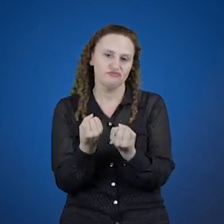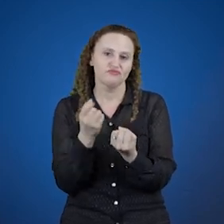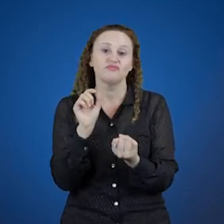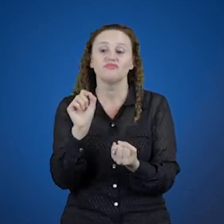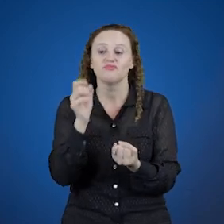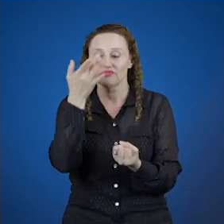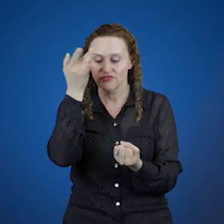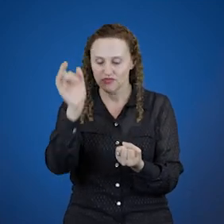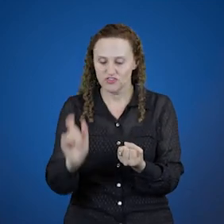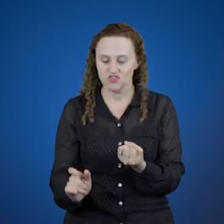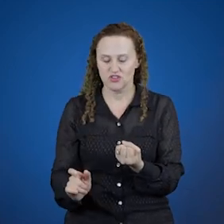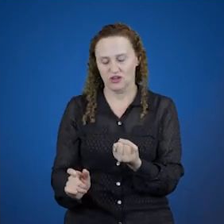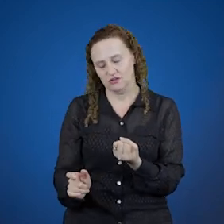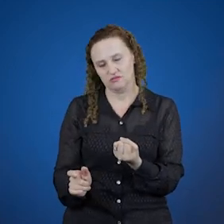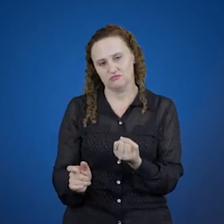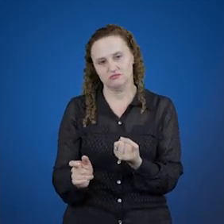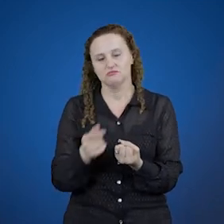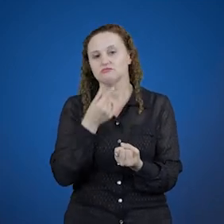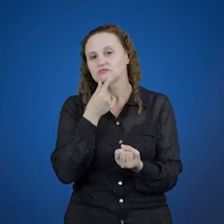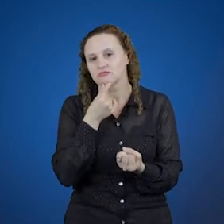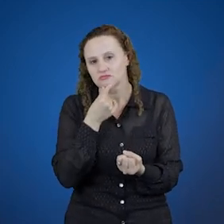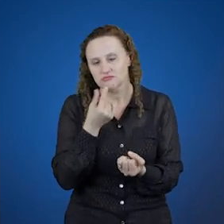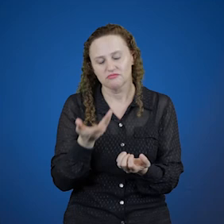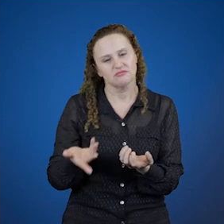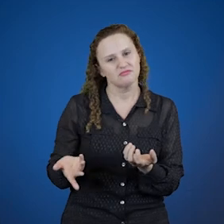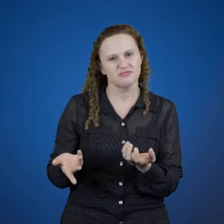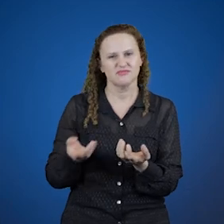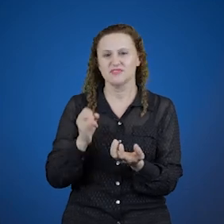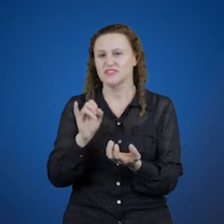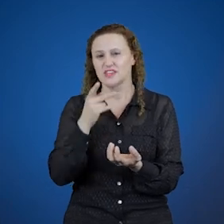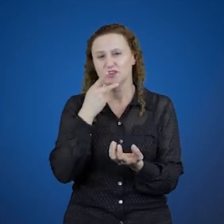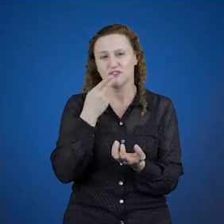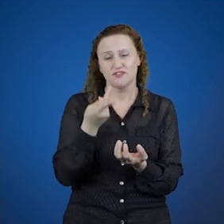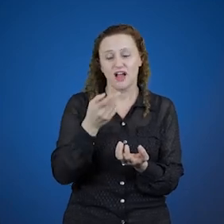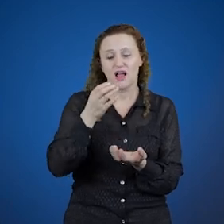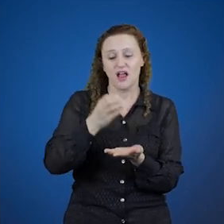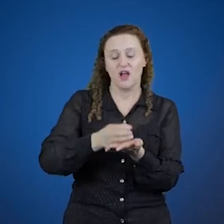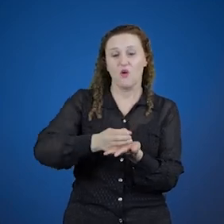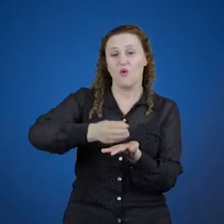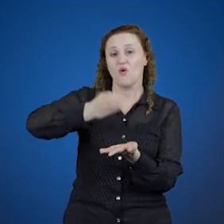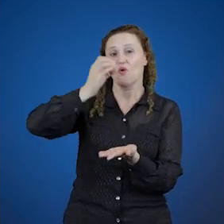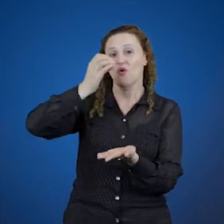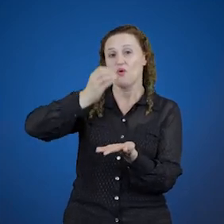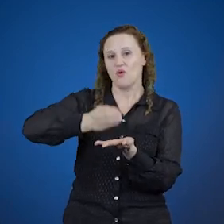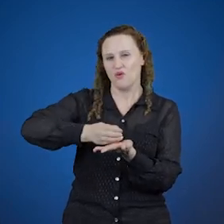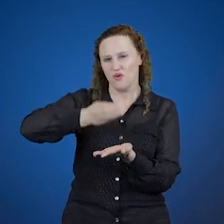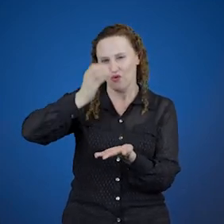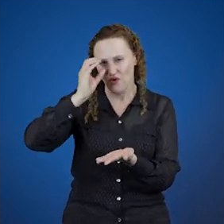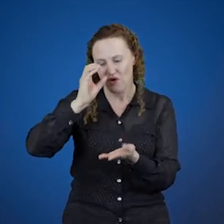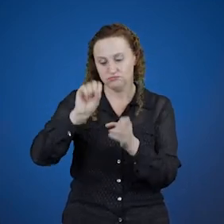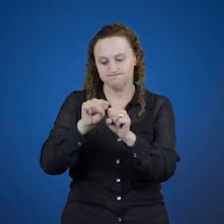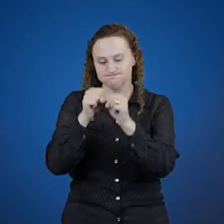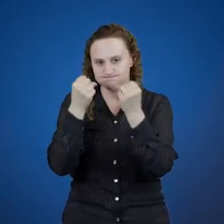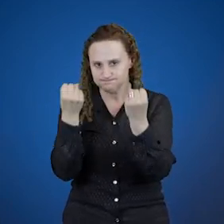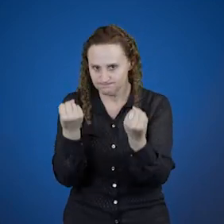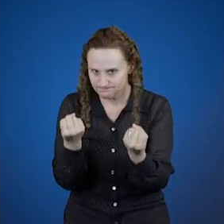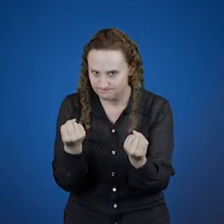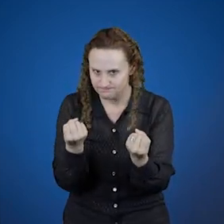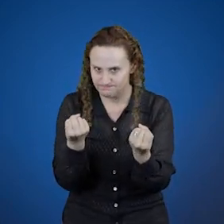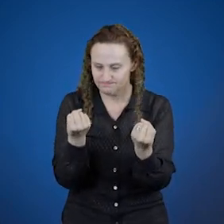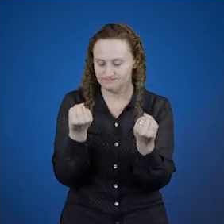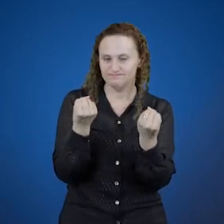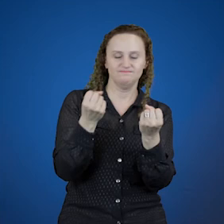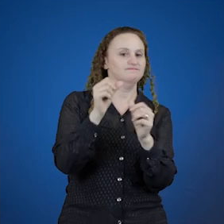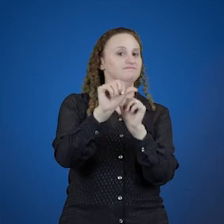menino deveria vai ser escrito em latim no caso nominativo se eu digo o copo foi quebrado pelo